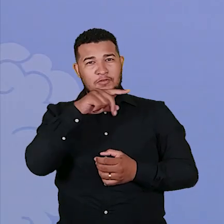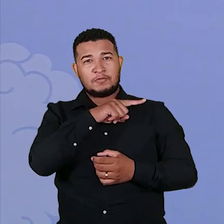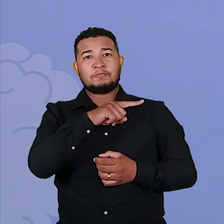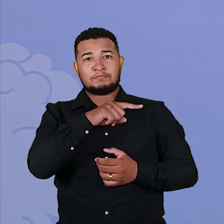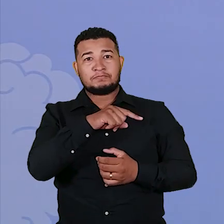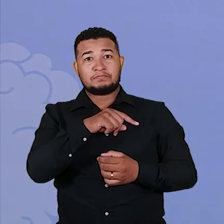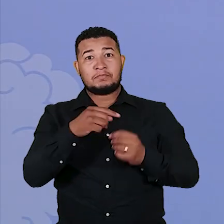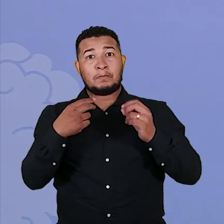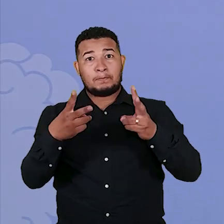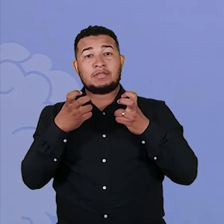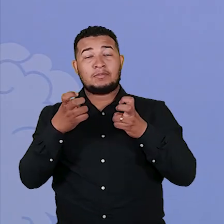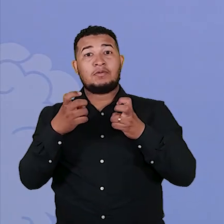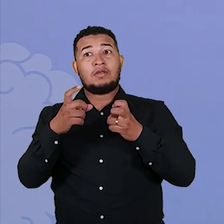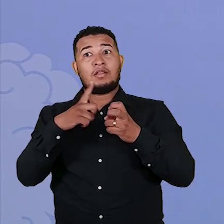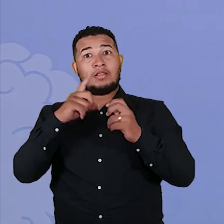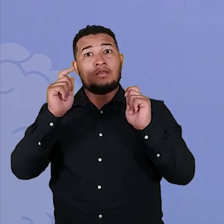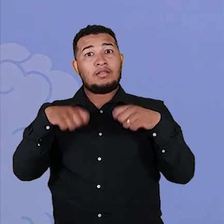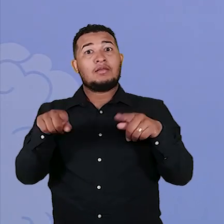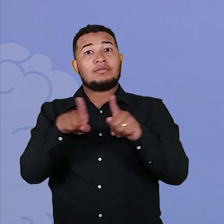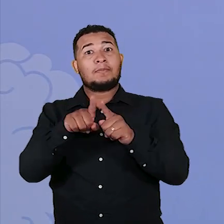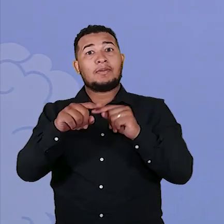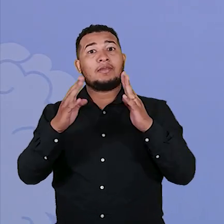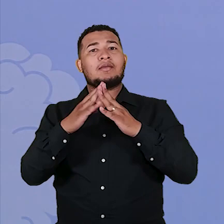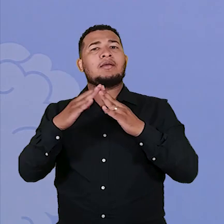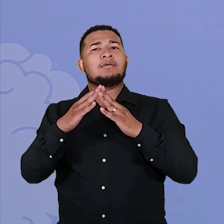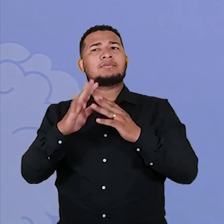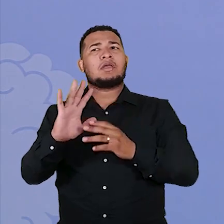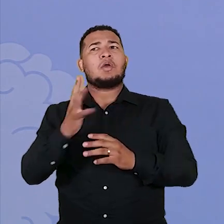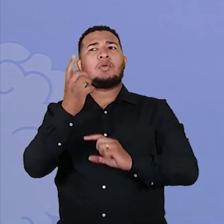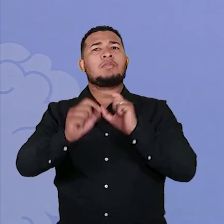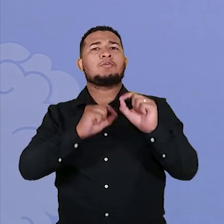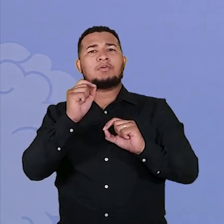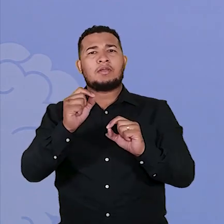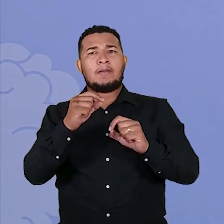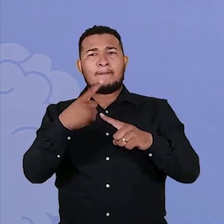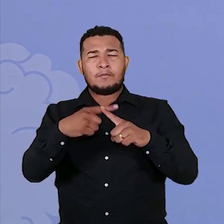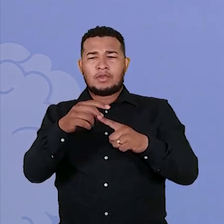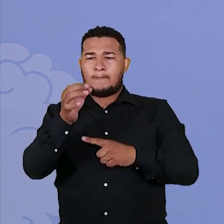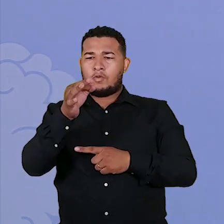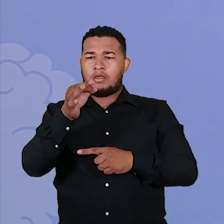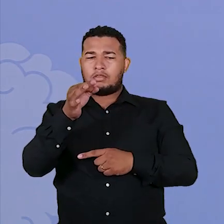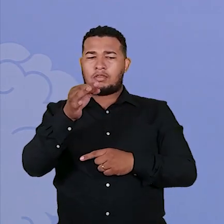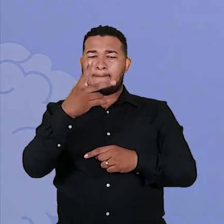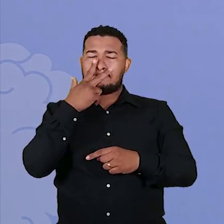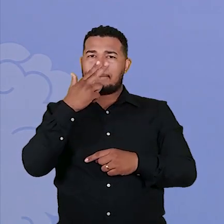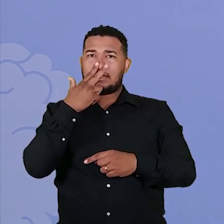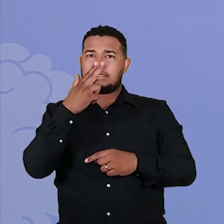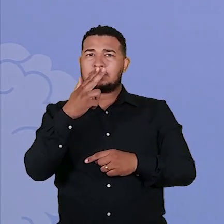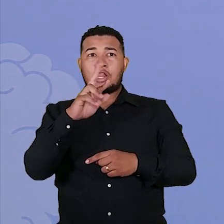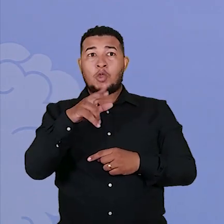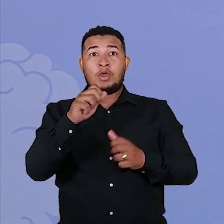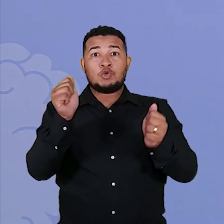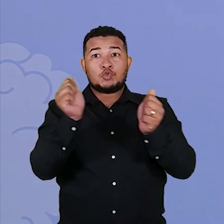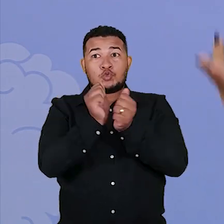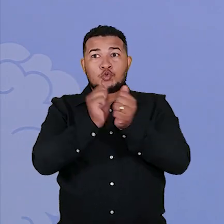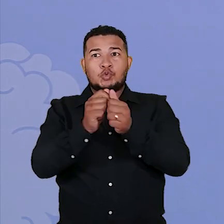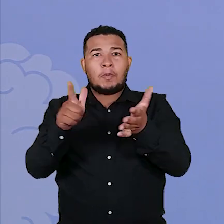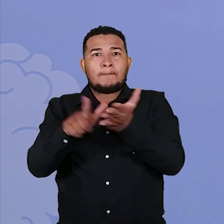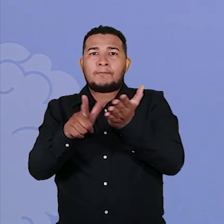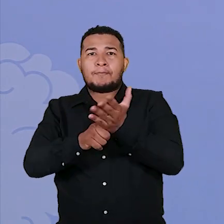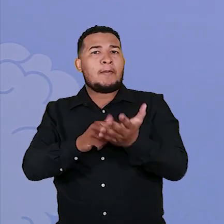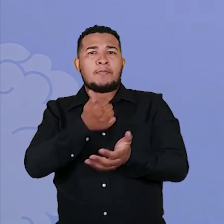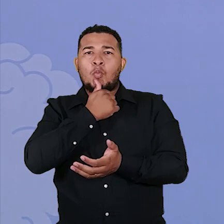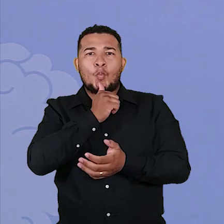já viram vocês podem reproduzir esse experimento em casa então que que aconteceu ali por quê que é a moeda ela não foi